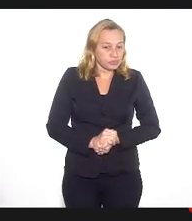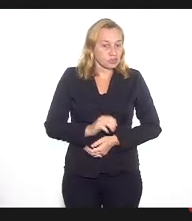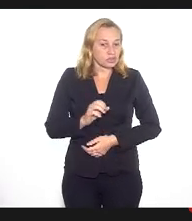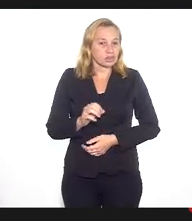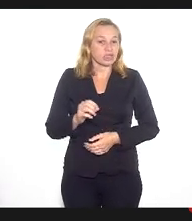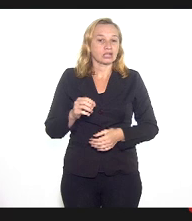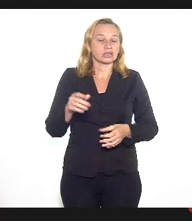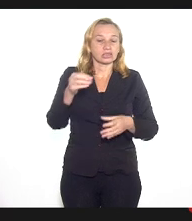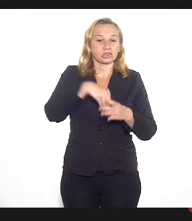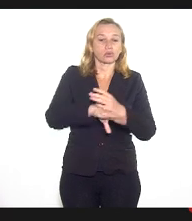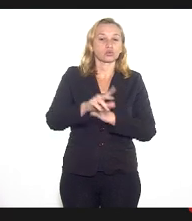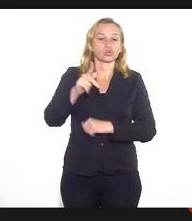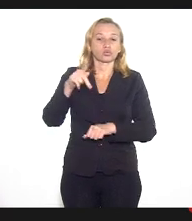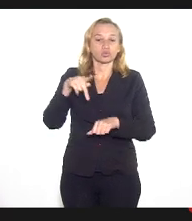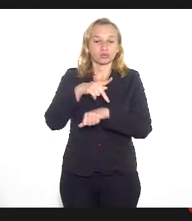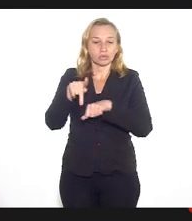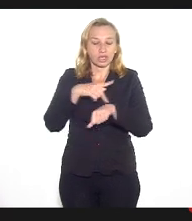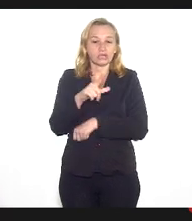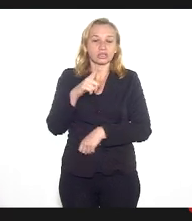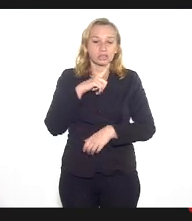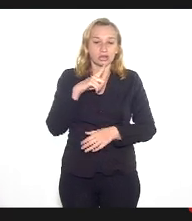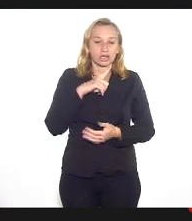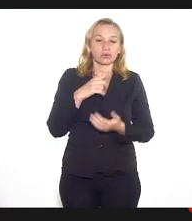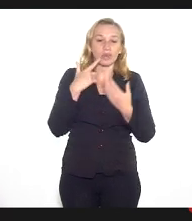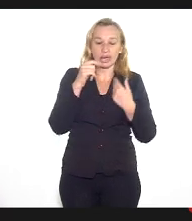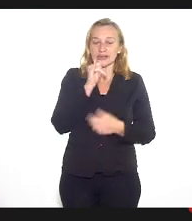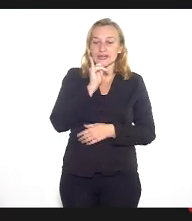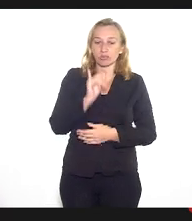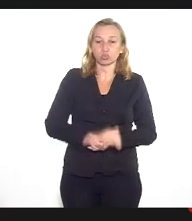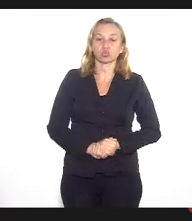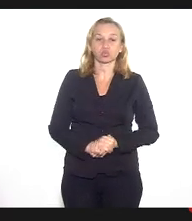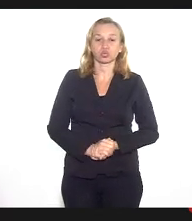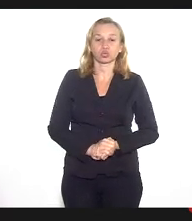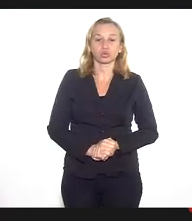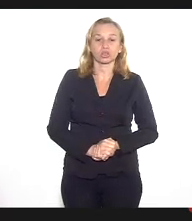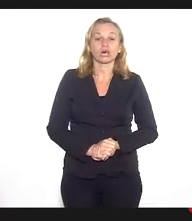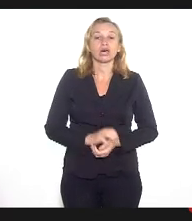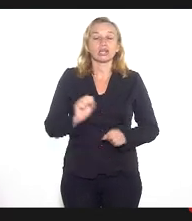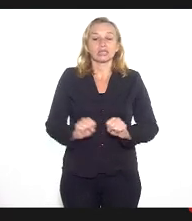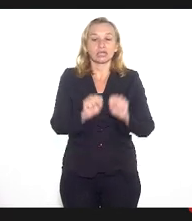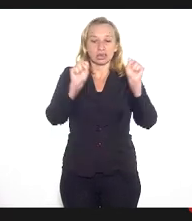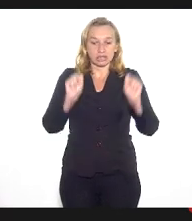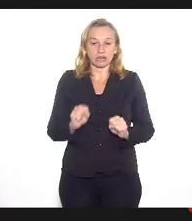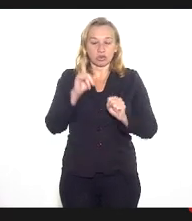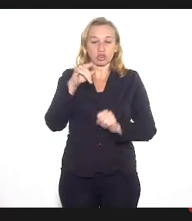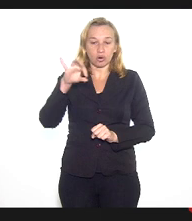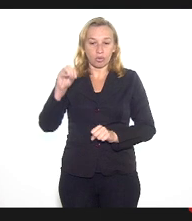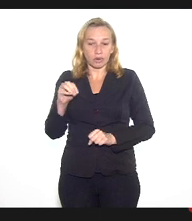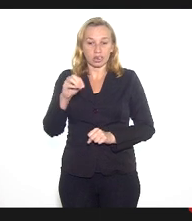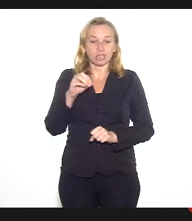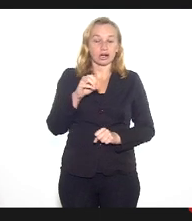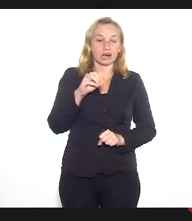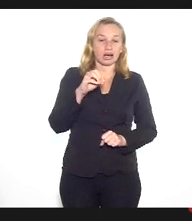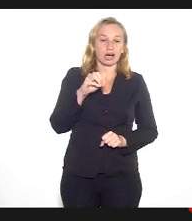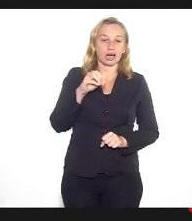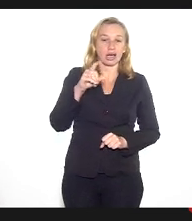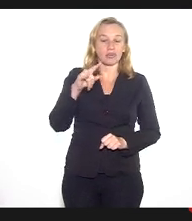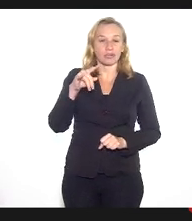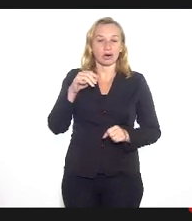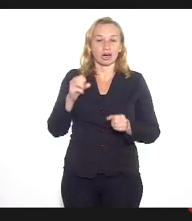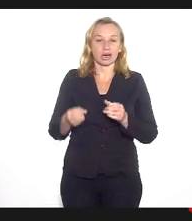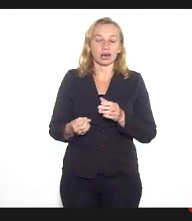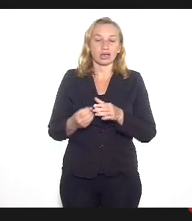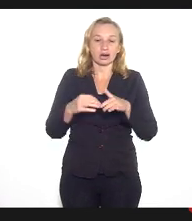disponível no país. Assim, vemos, por exemplo, o sistema de escoamento, armazenamento, refino e